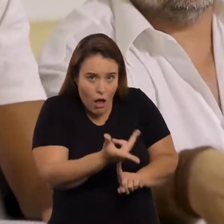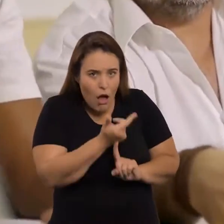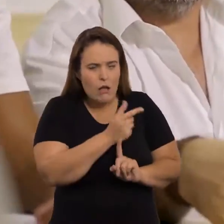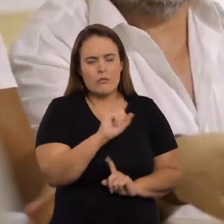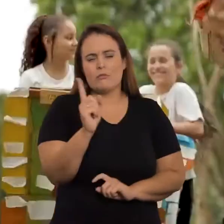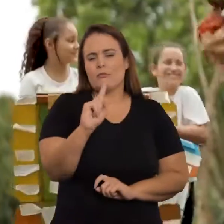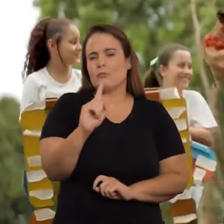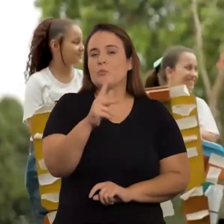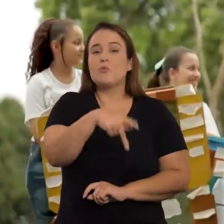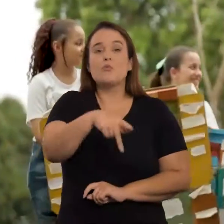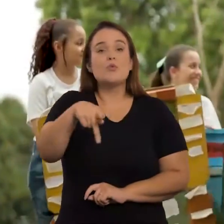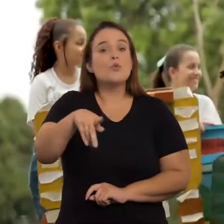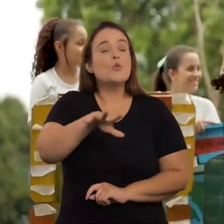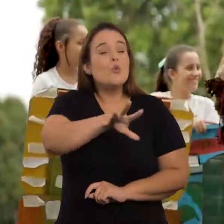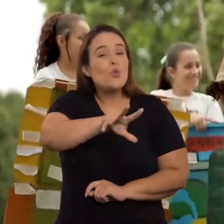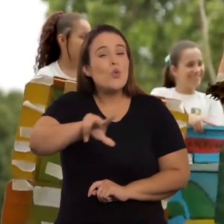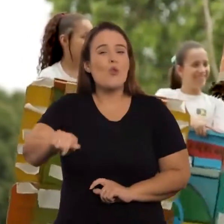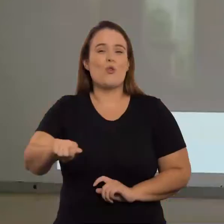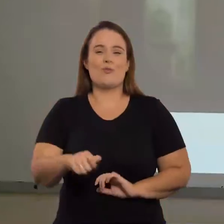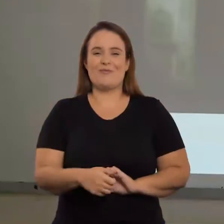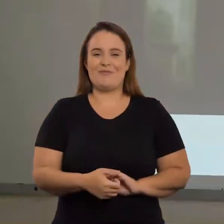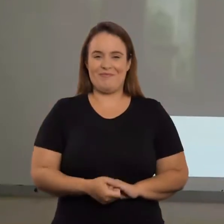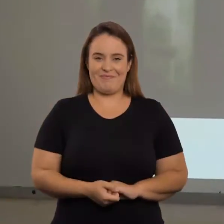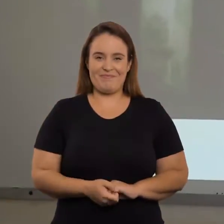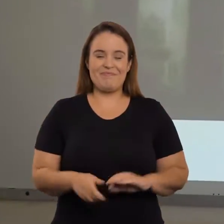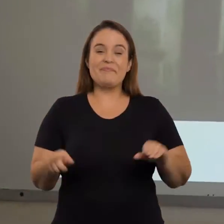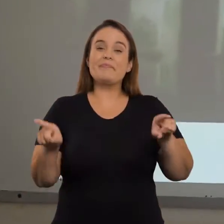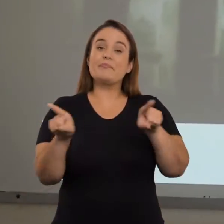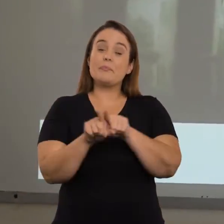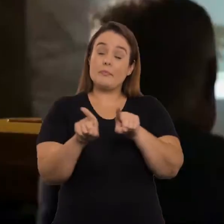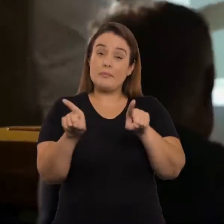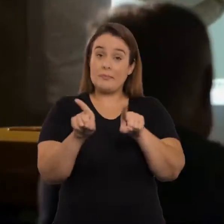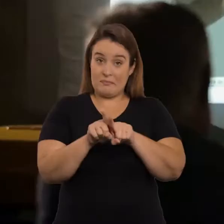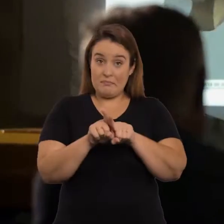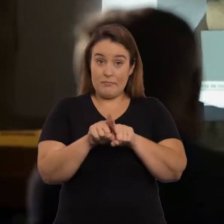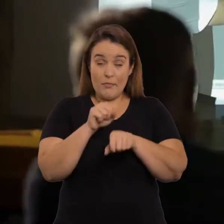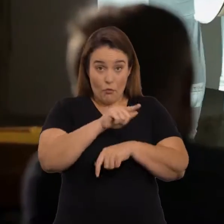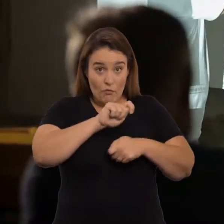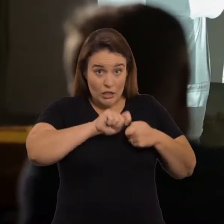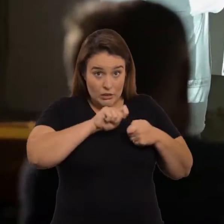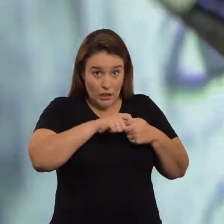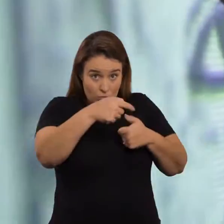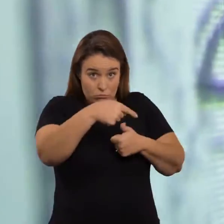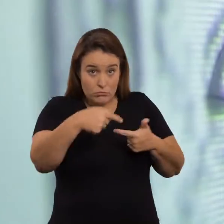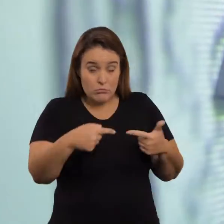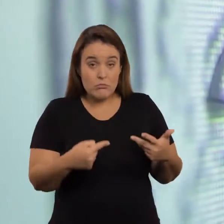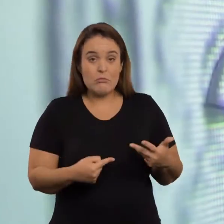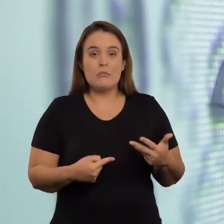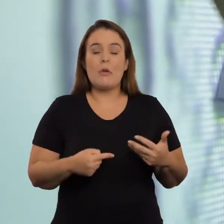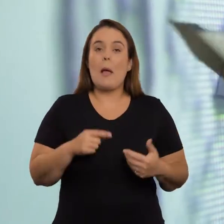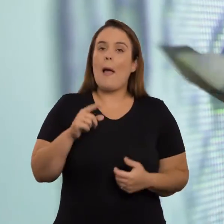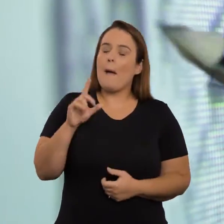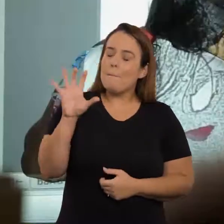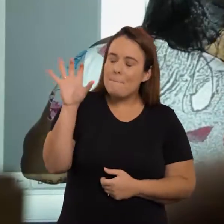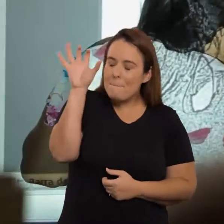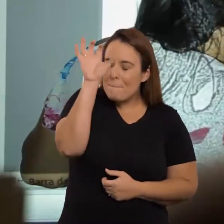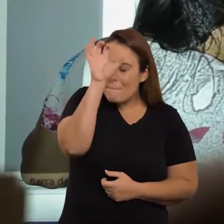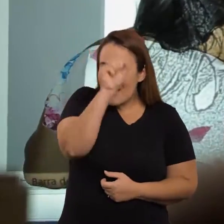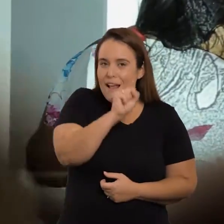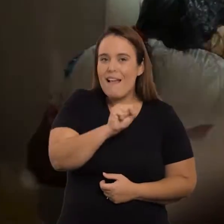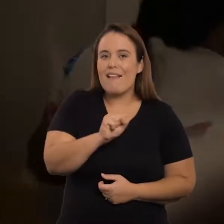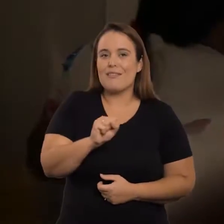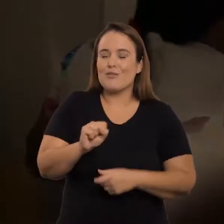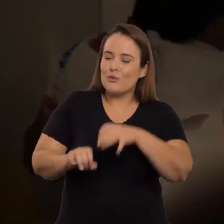os professores. E acho também que, ao fazer isso, a gente aprende vendo os projetos. A gente